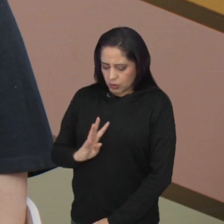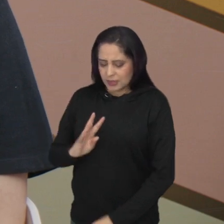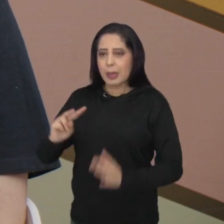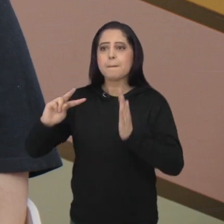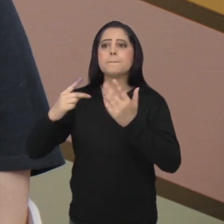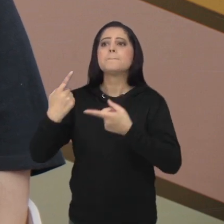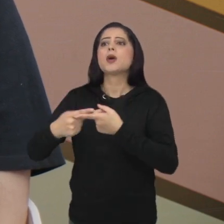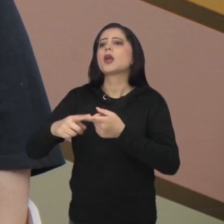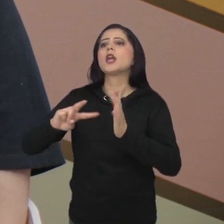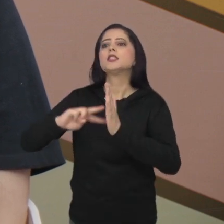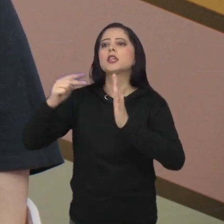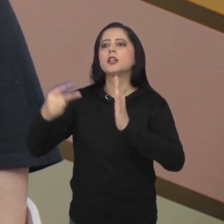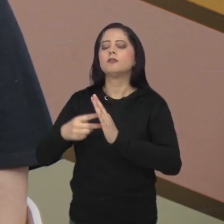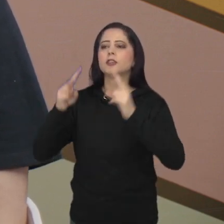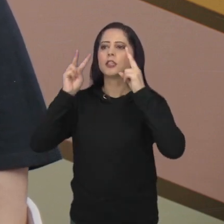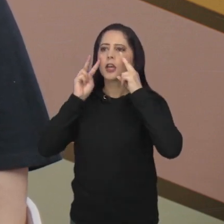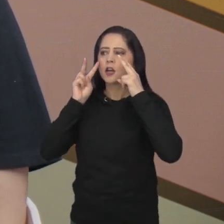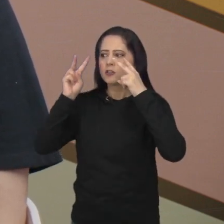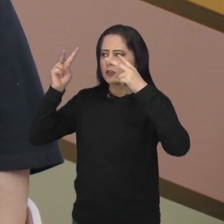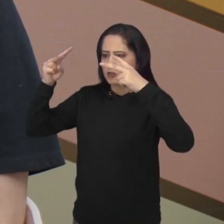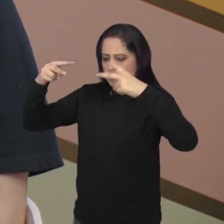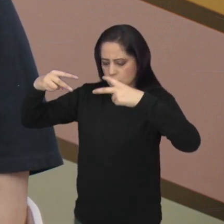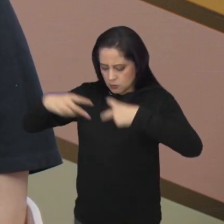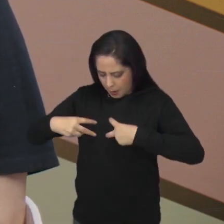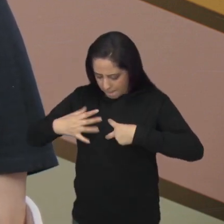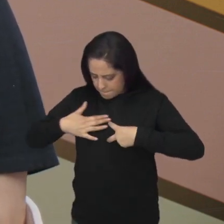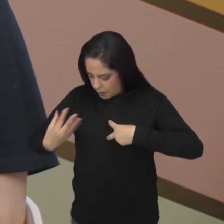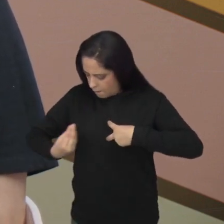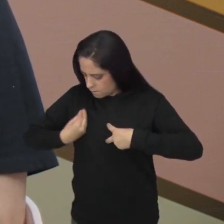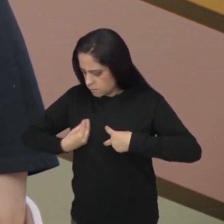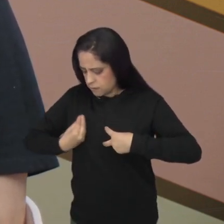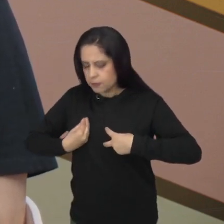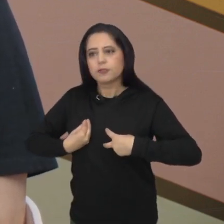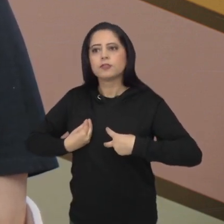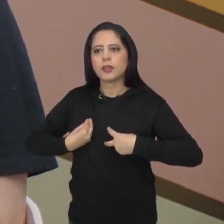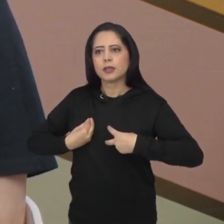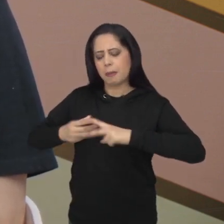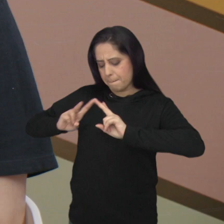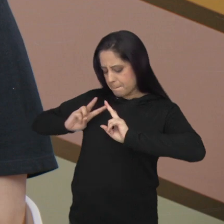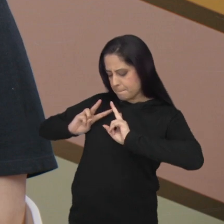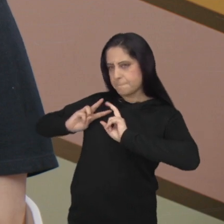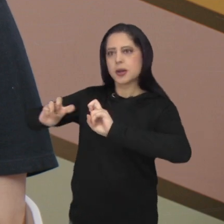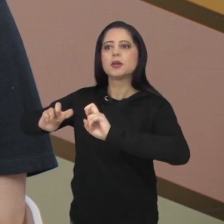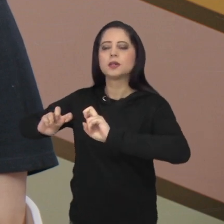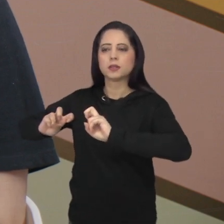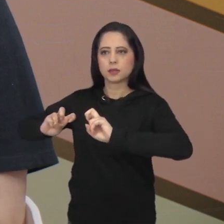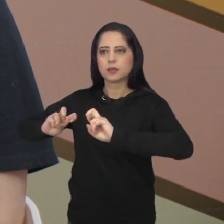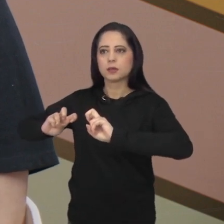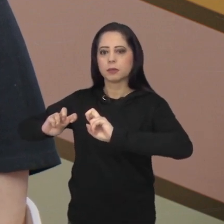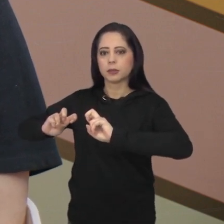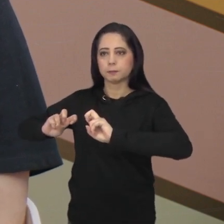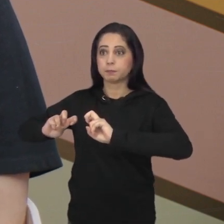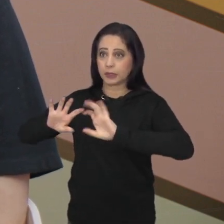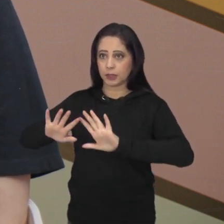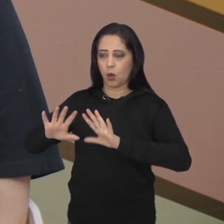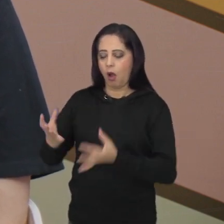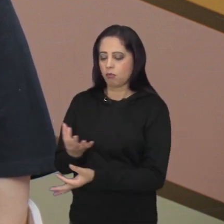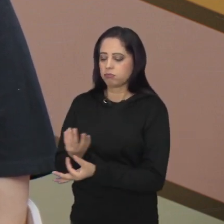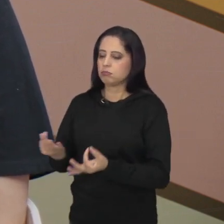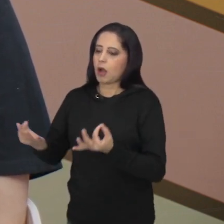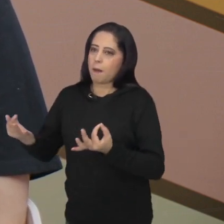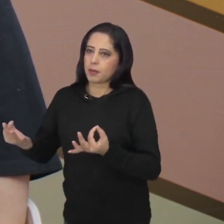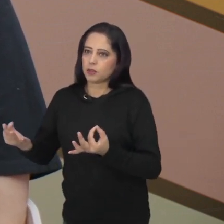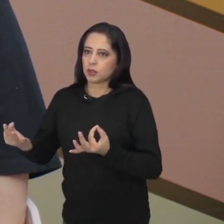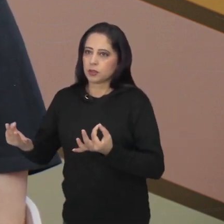dentro, né? Por isso que a gente fala, inclusive, qual a diferença entre a meditação e o relaxamento, é que o relaxamento, quando